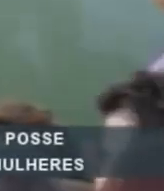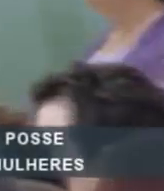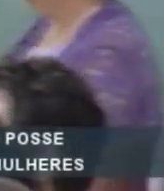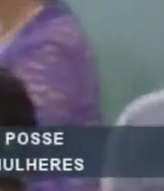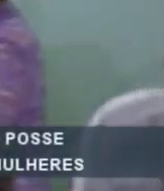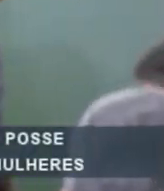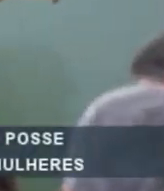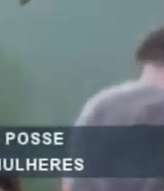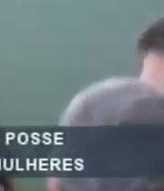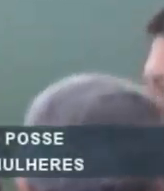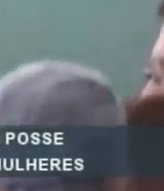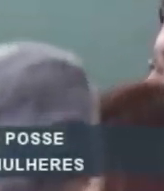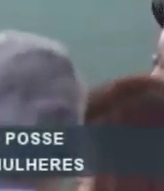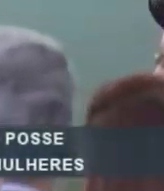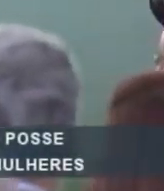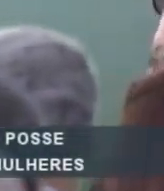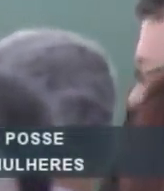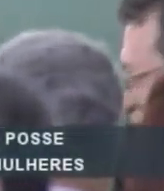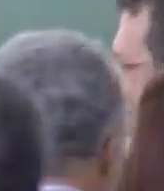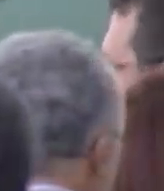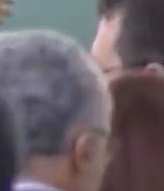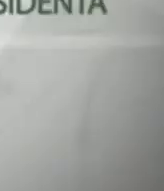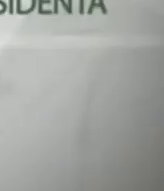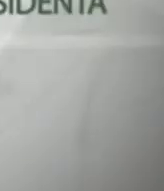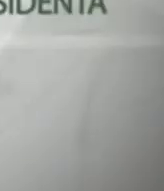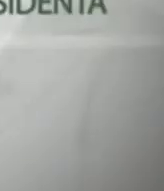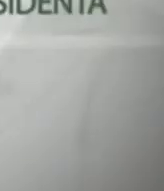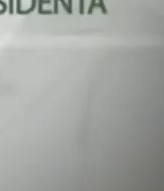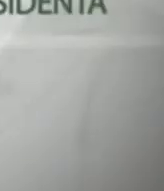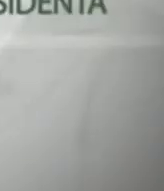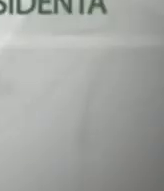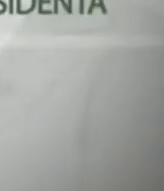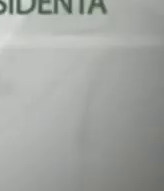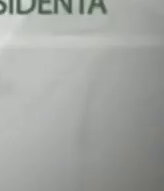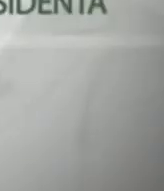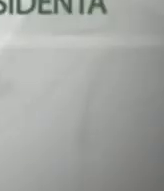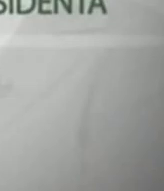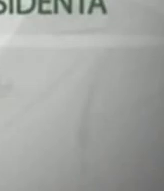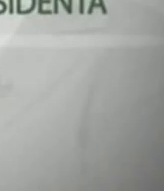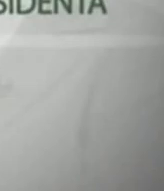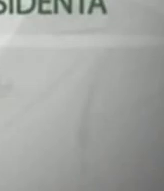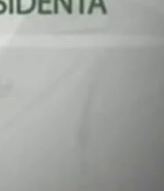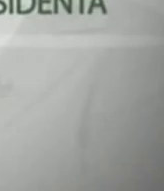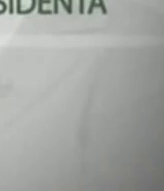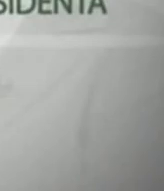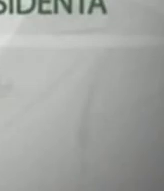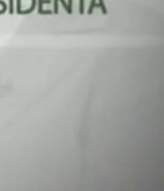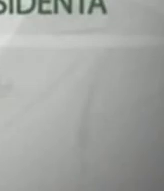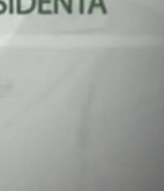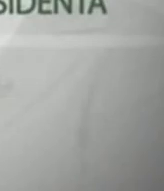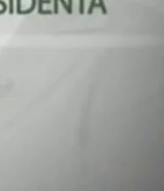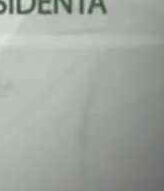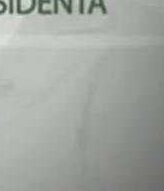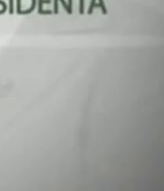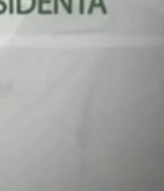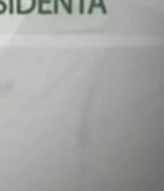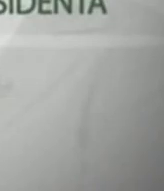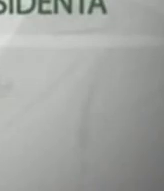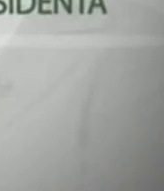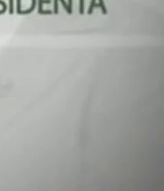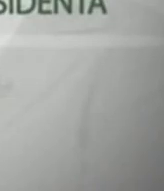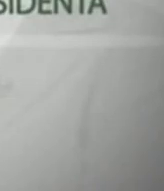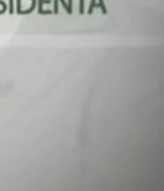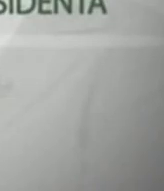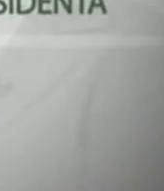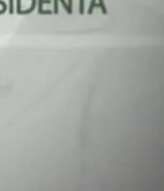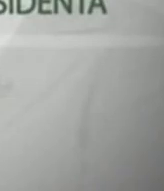Está encerrada esta cerimônia. Você acompanhou direto do Palácio do Planalto a reapresentação da cerimônia em que